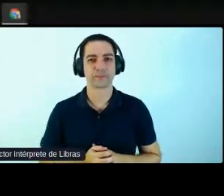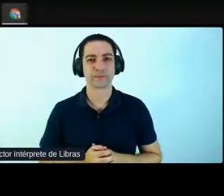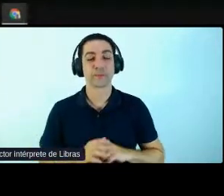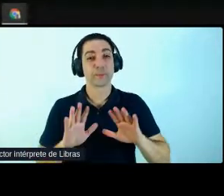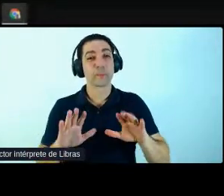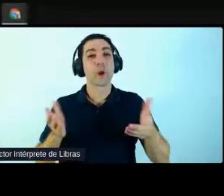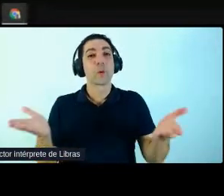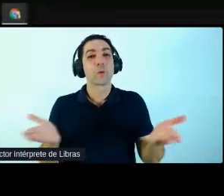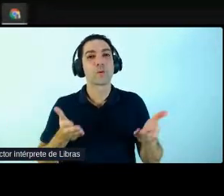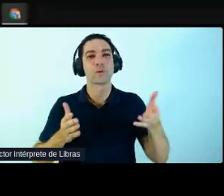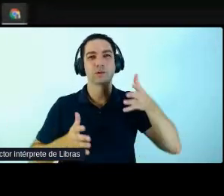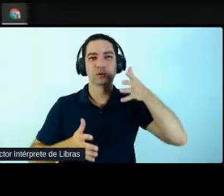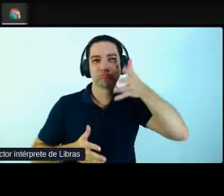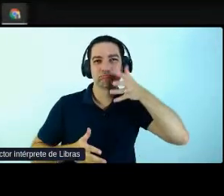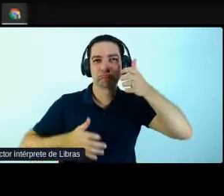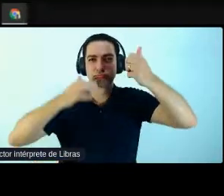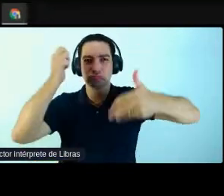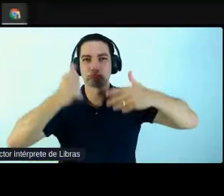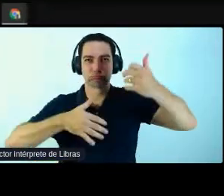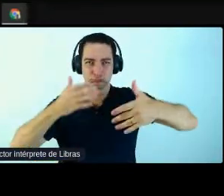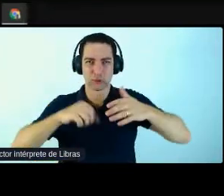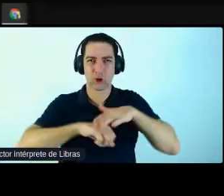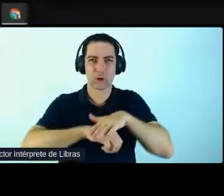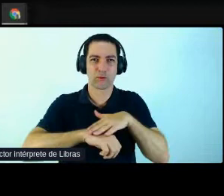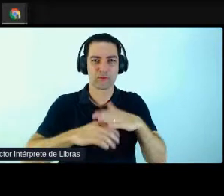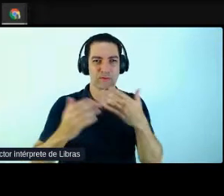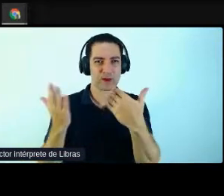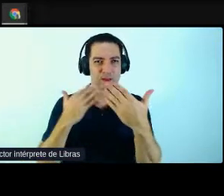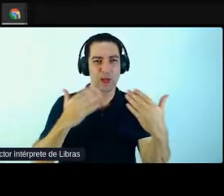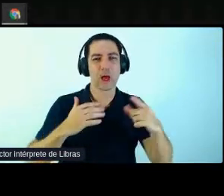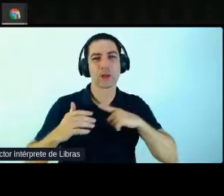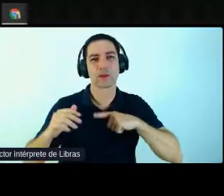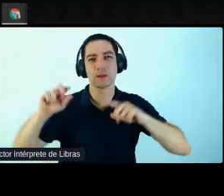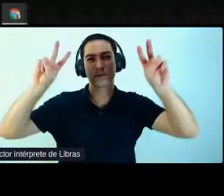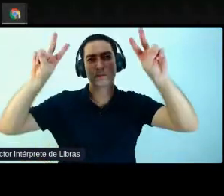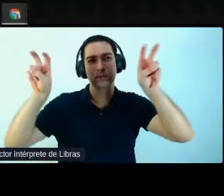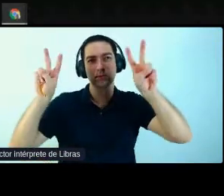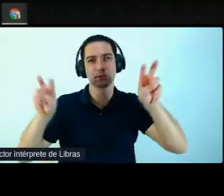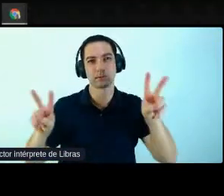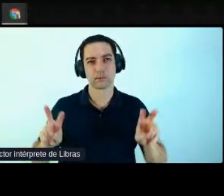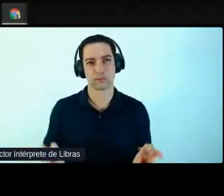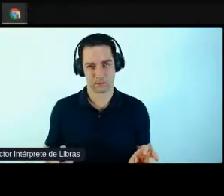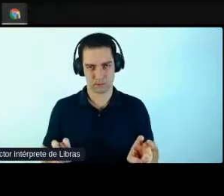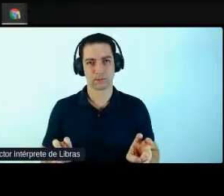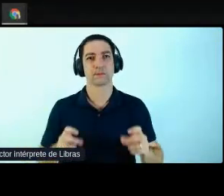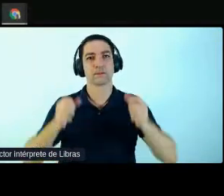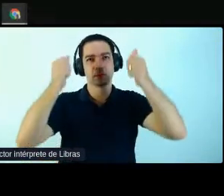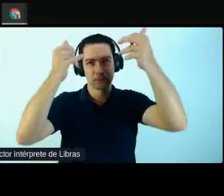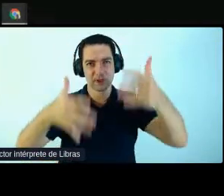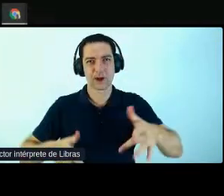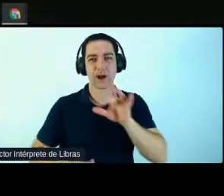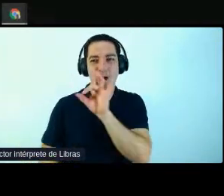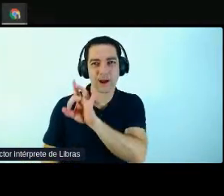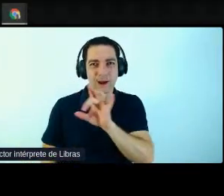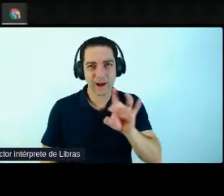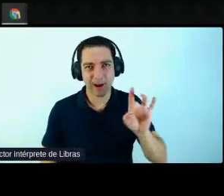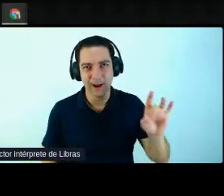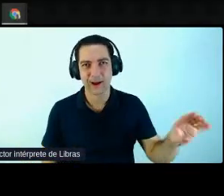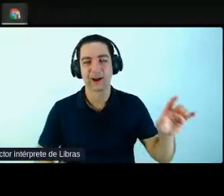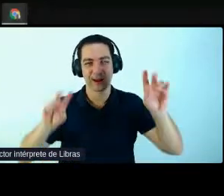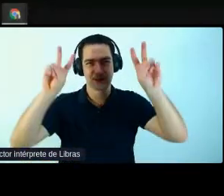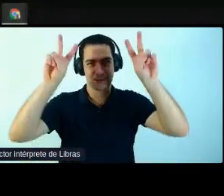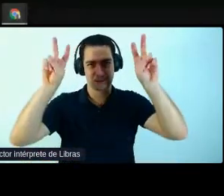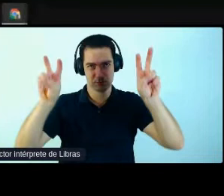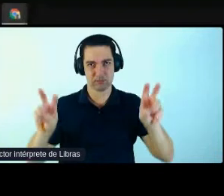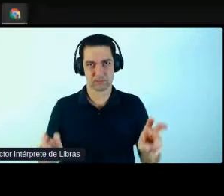eu vou passar por eles, por cada um desses. Então a gente vai falar um pouquinho, né, sobre informação, né,